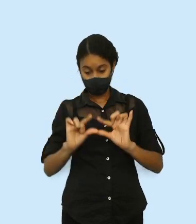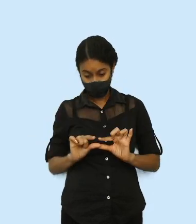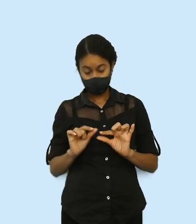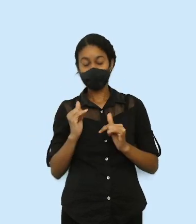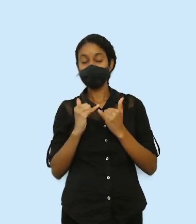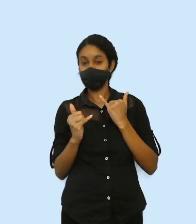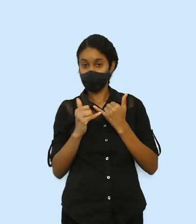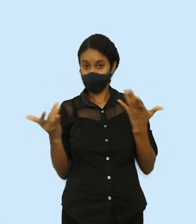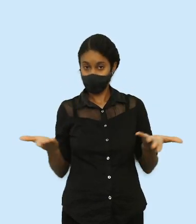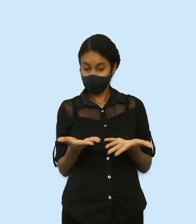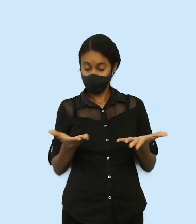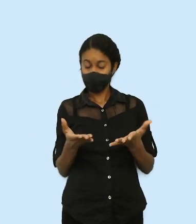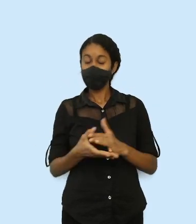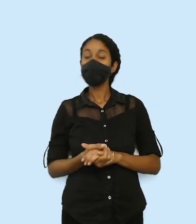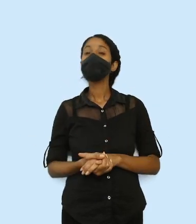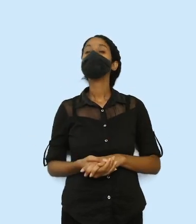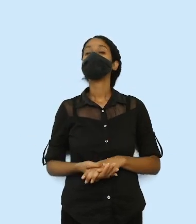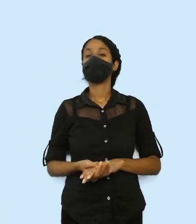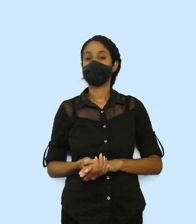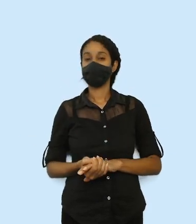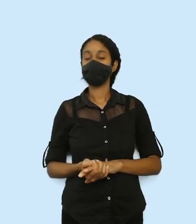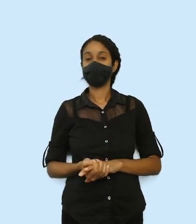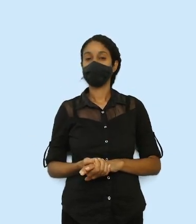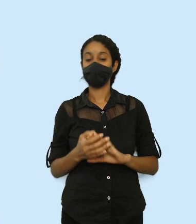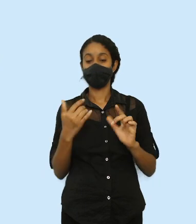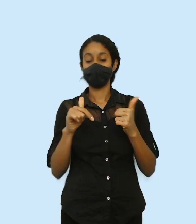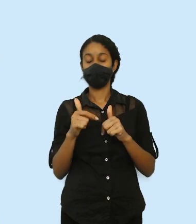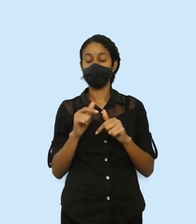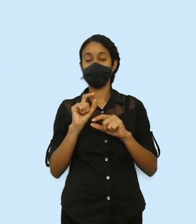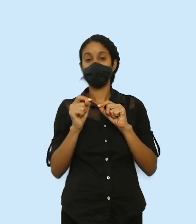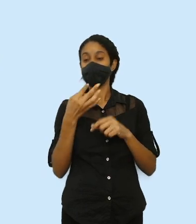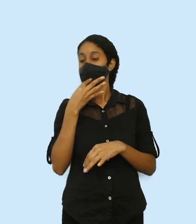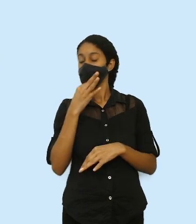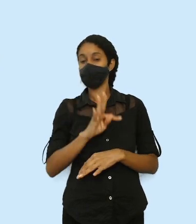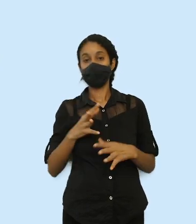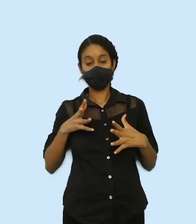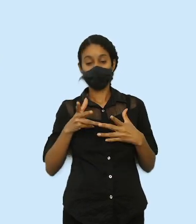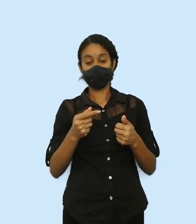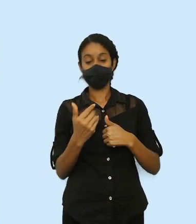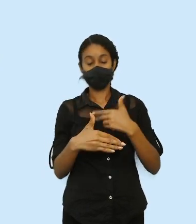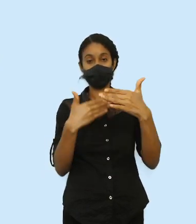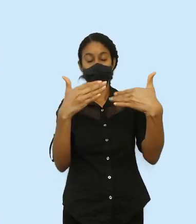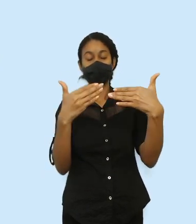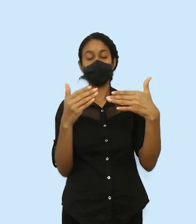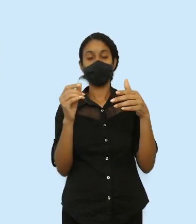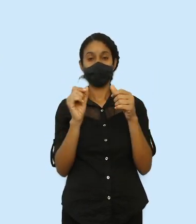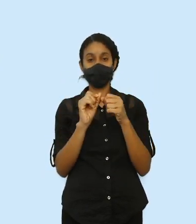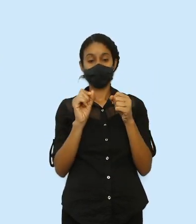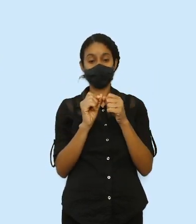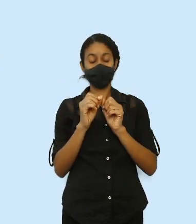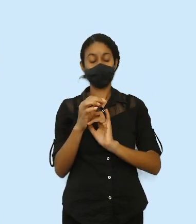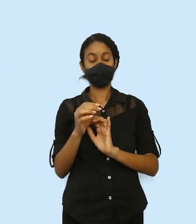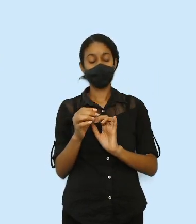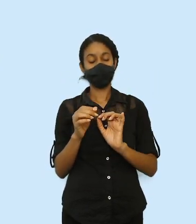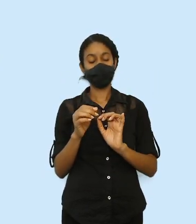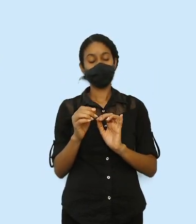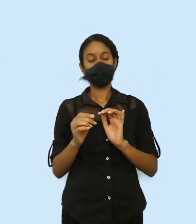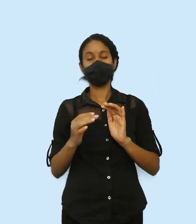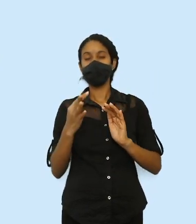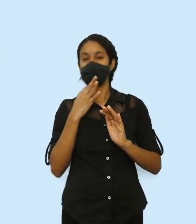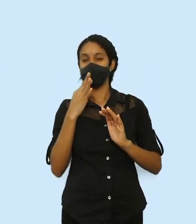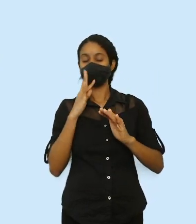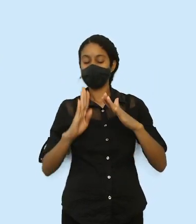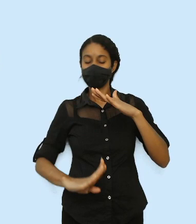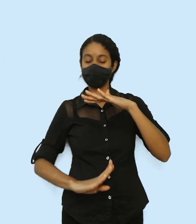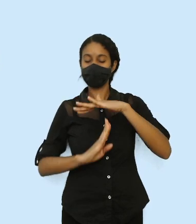cada vez menores. O trabalhador ele não conhecia todo o processo produtivo, tornando seu conhecimento limitado,